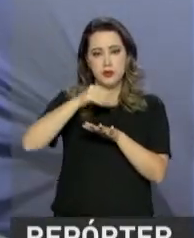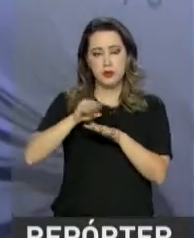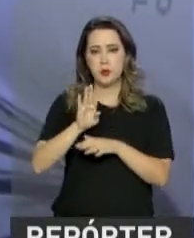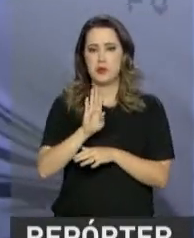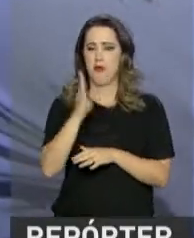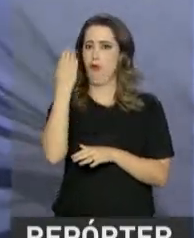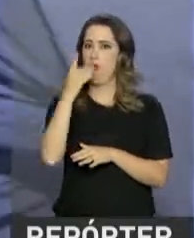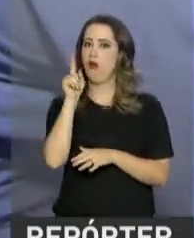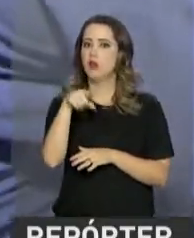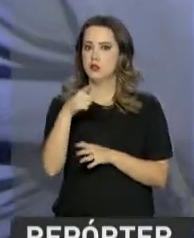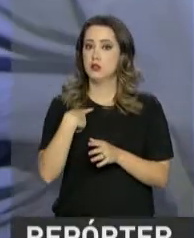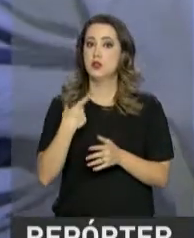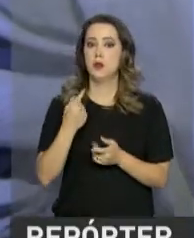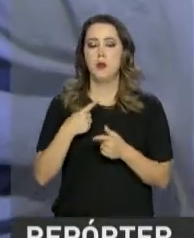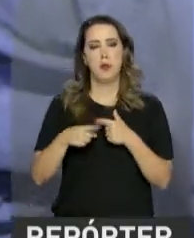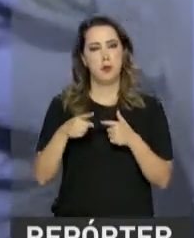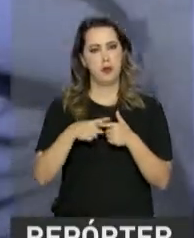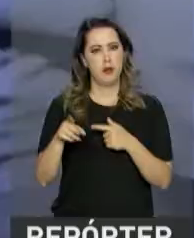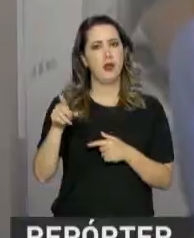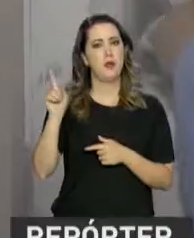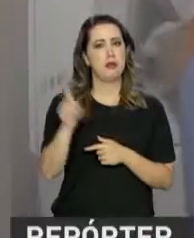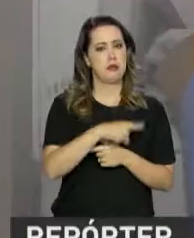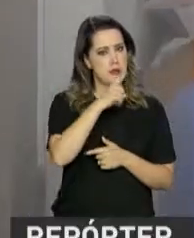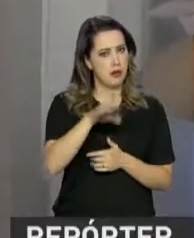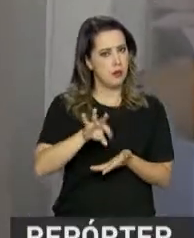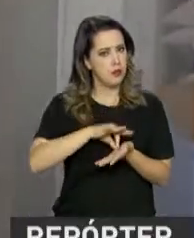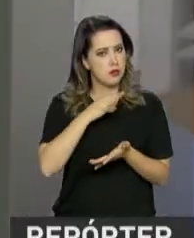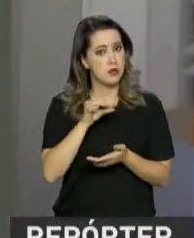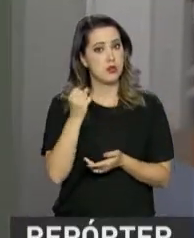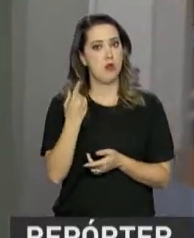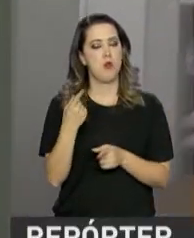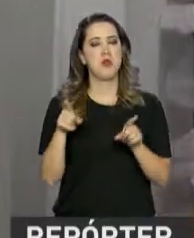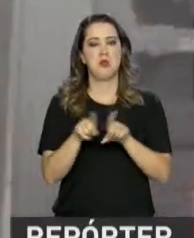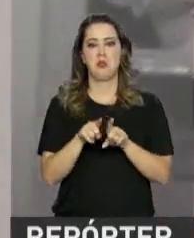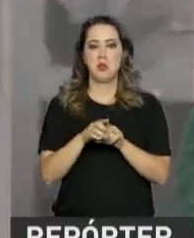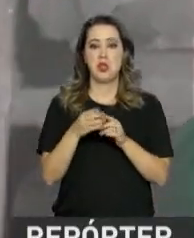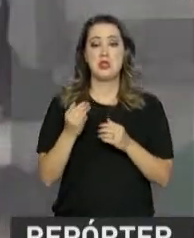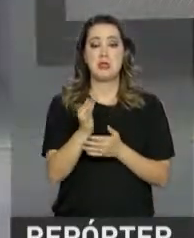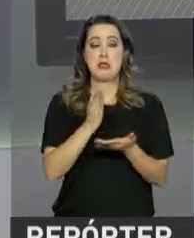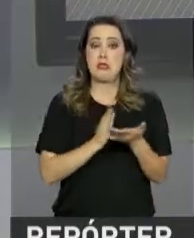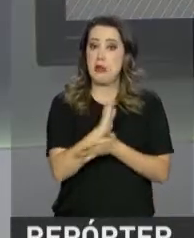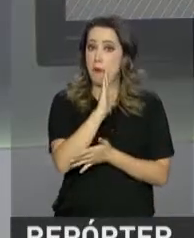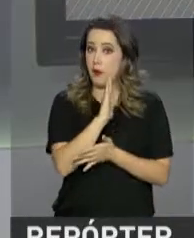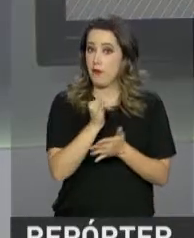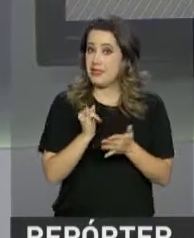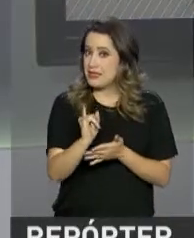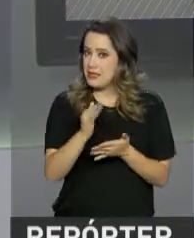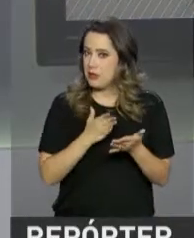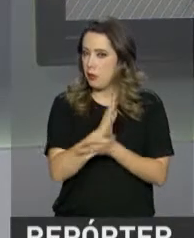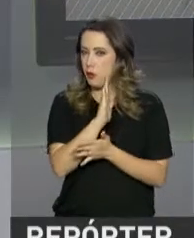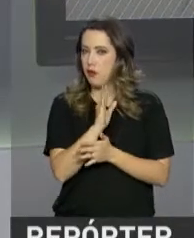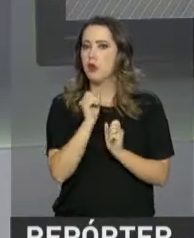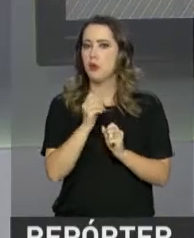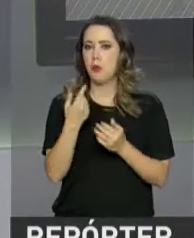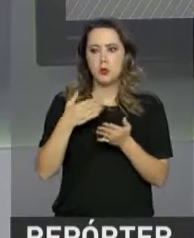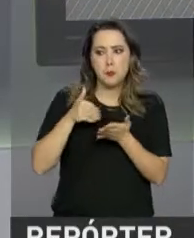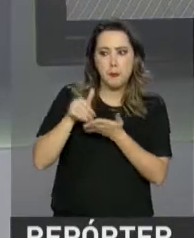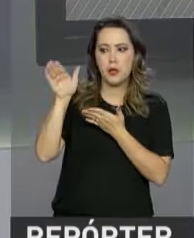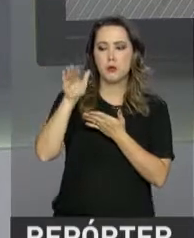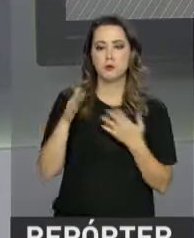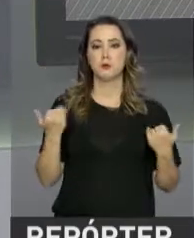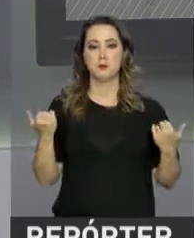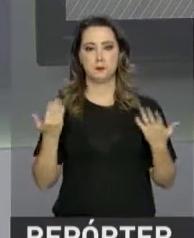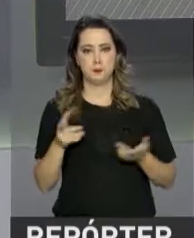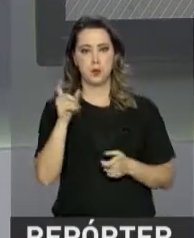falsa estará sujeito ao cancelamento da inscrição ou até mesmo da nomeação a nova lei também concede isenção